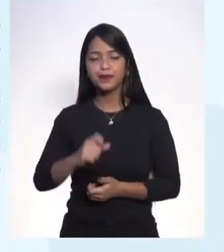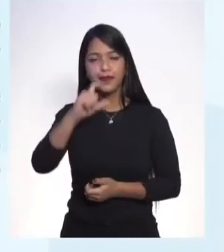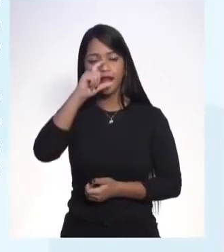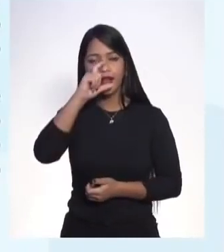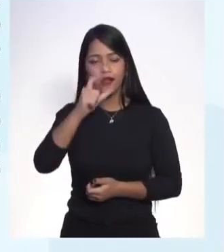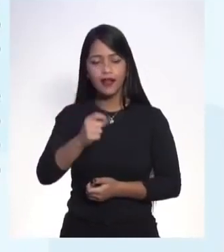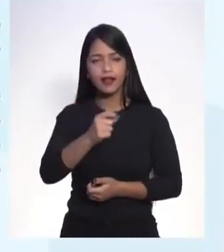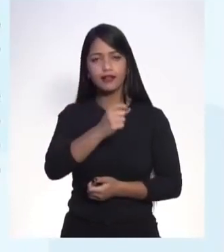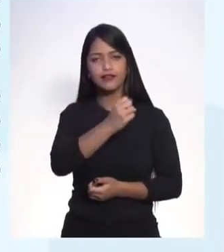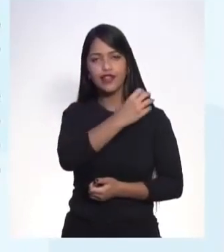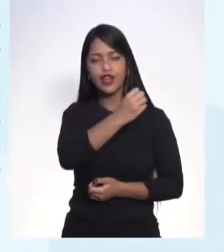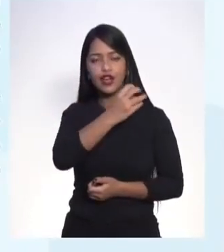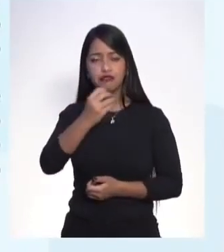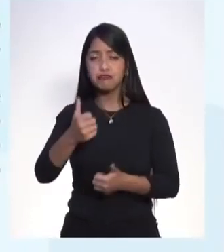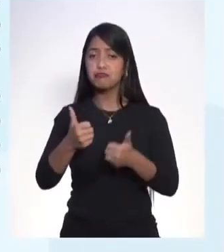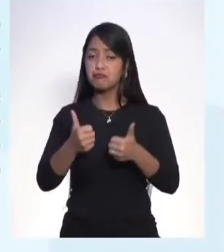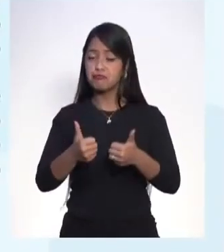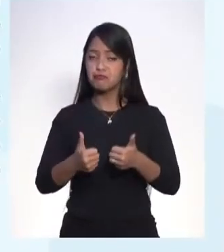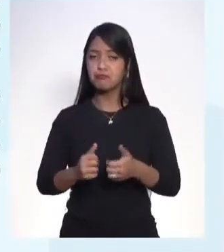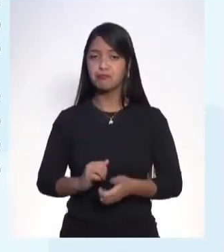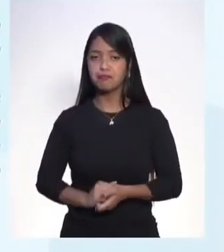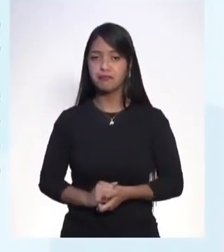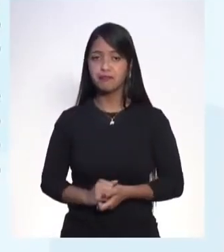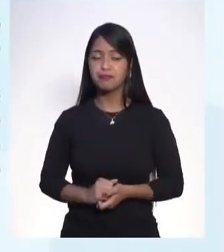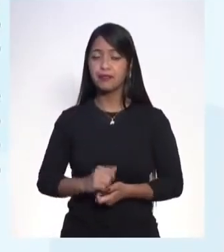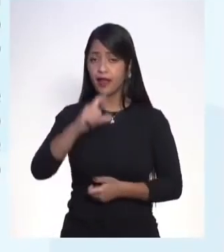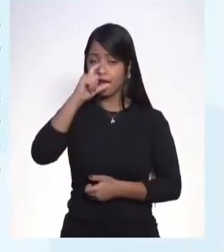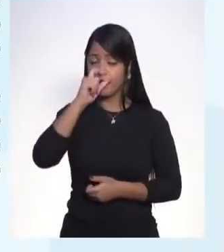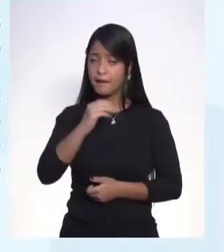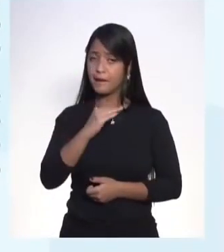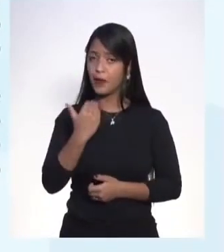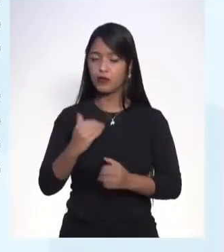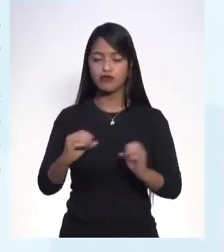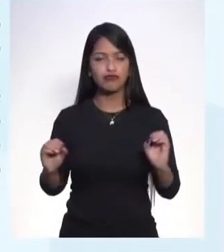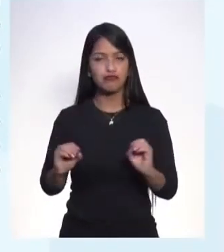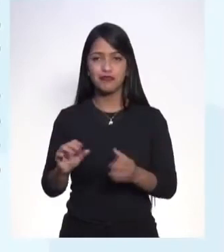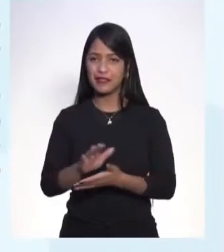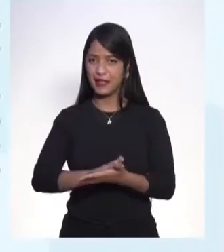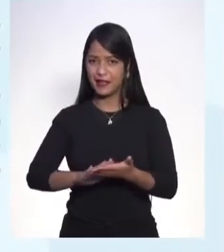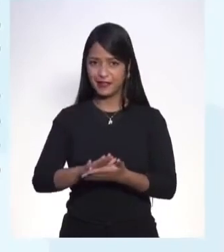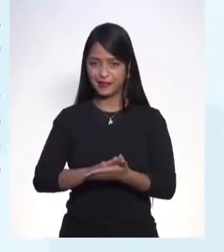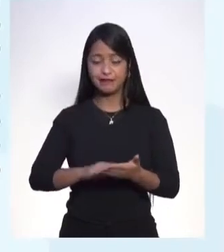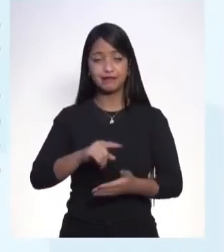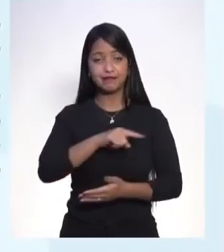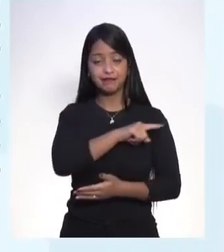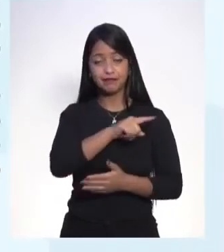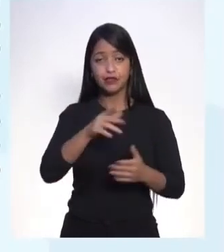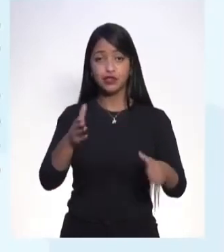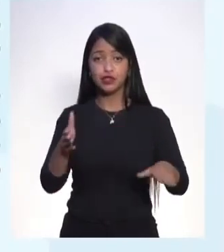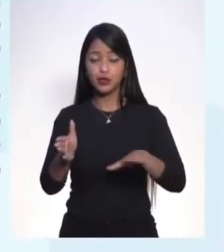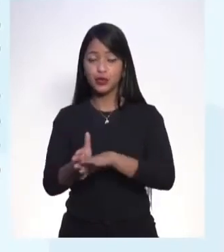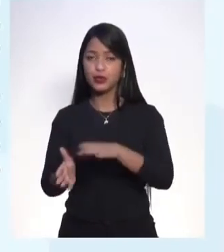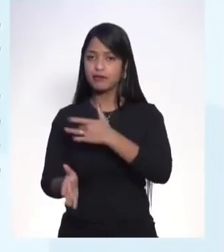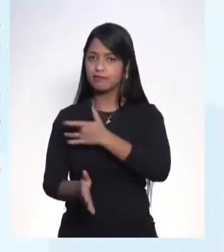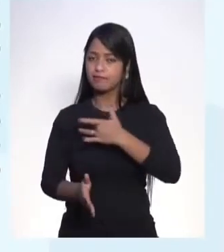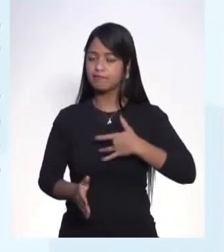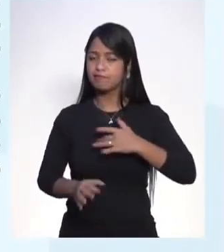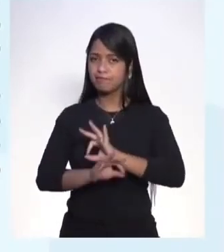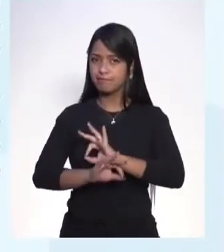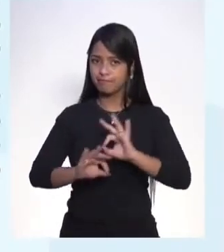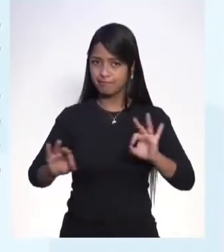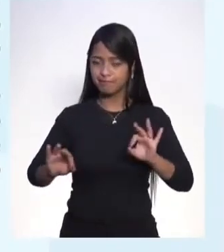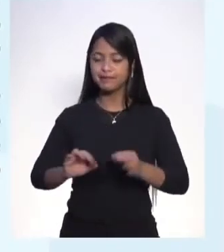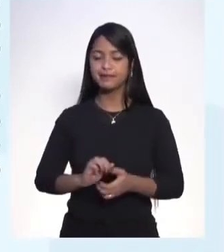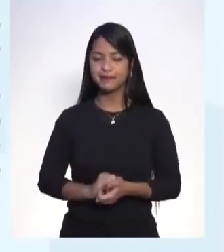ararinhas foi bem sucedida. Não houve mortalidade e as aves chegaram em ótimo estado de saúde. Todas